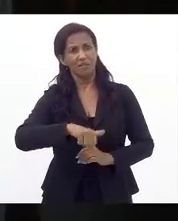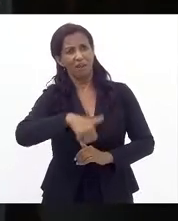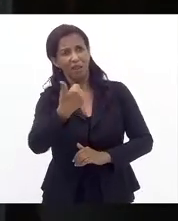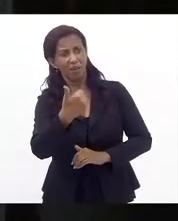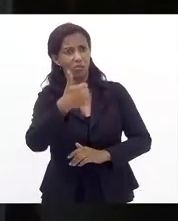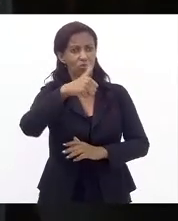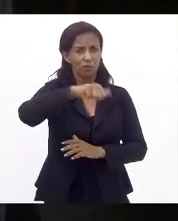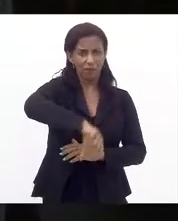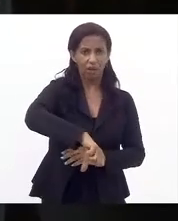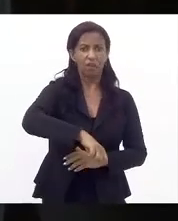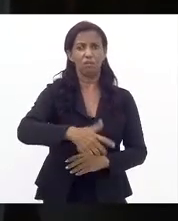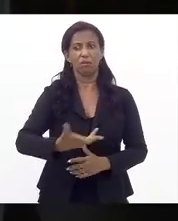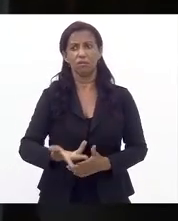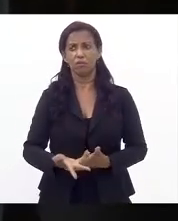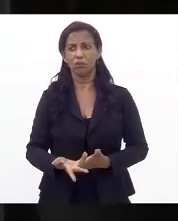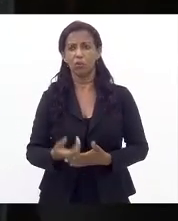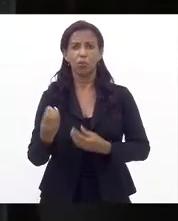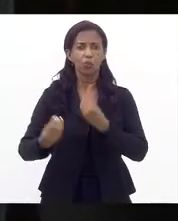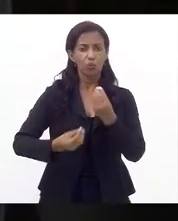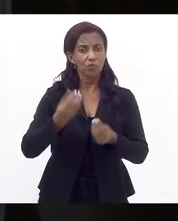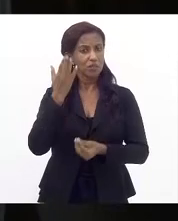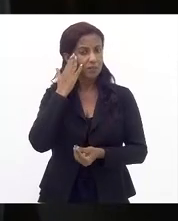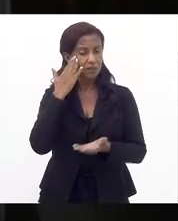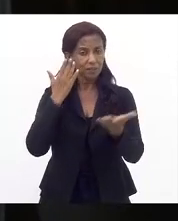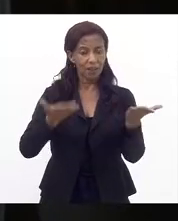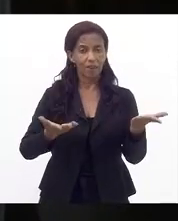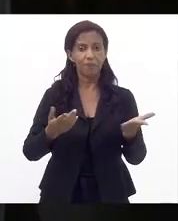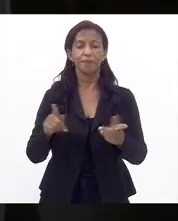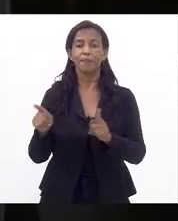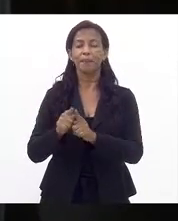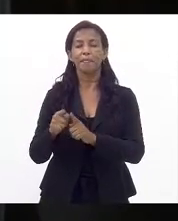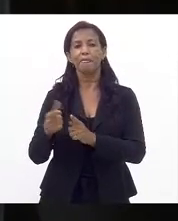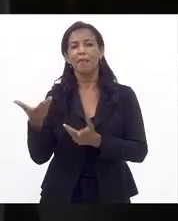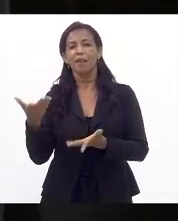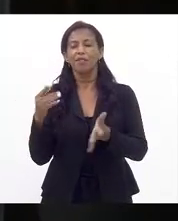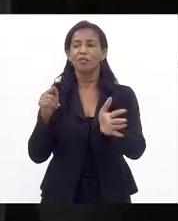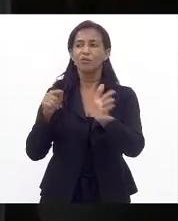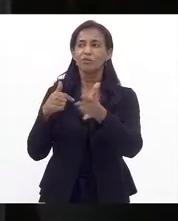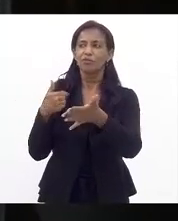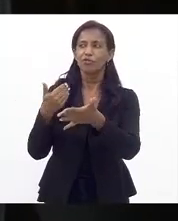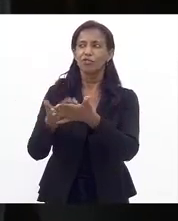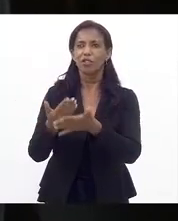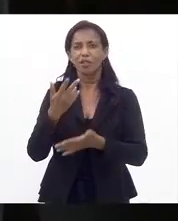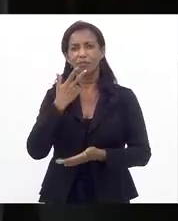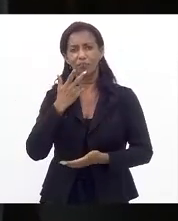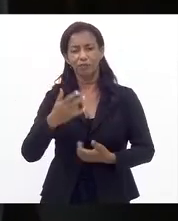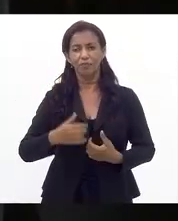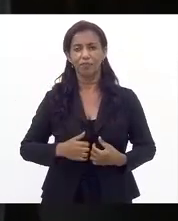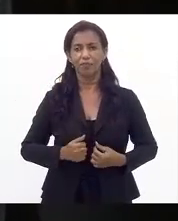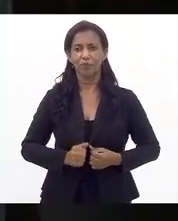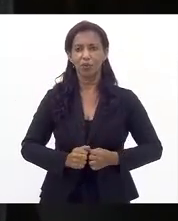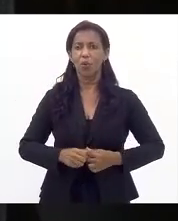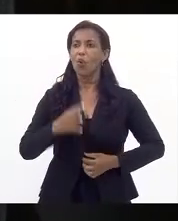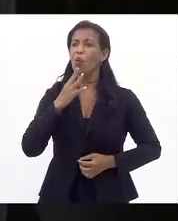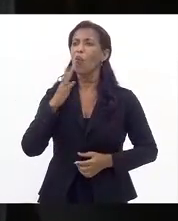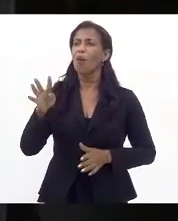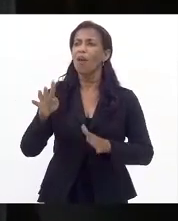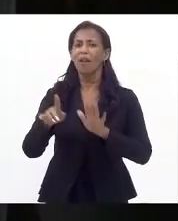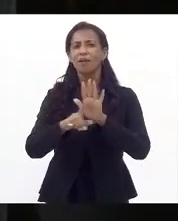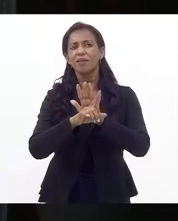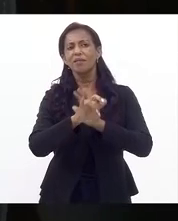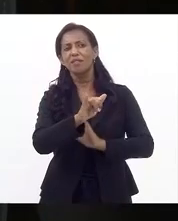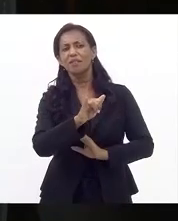valendo que não tá o que não tá valendo aí dá pouco eu cheguei para ele e salsinha e com essa lei federal